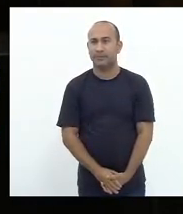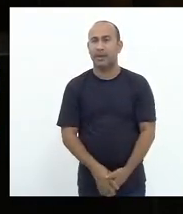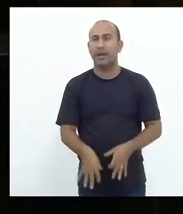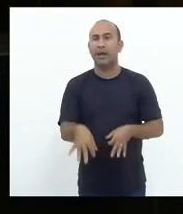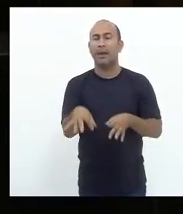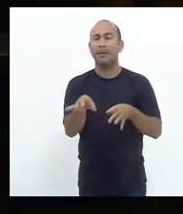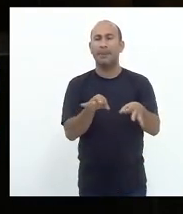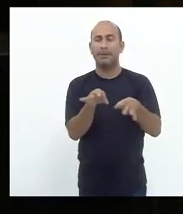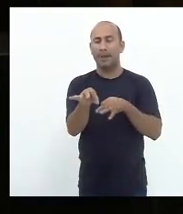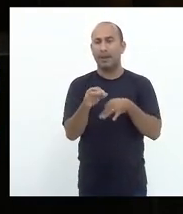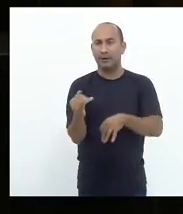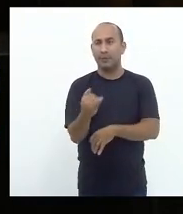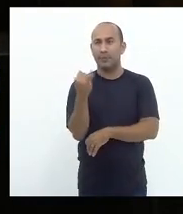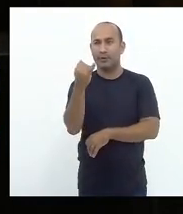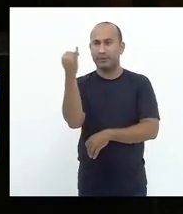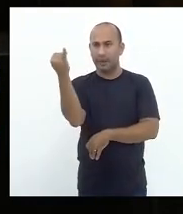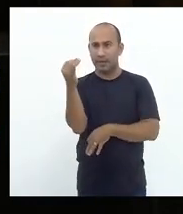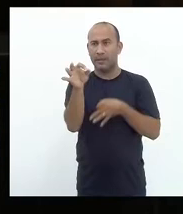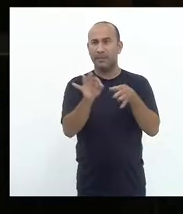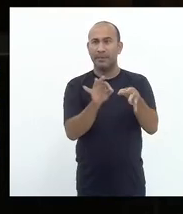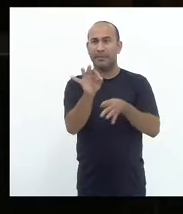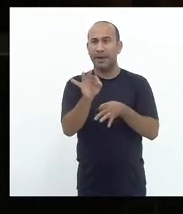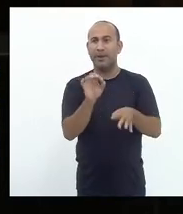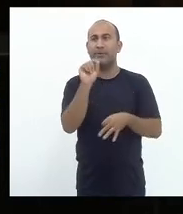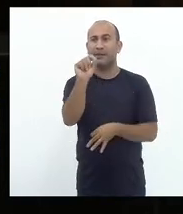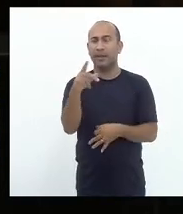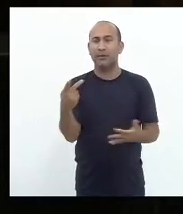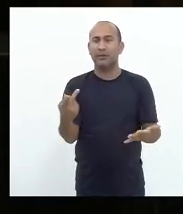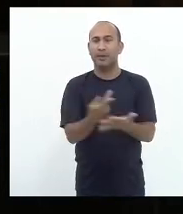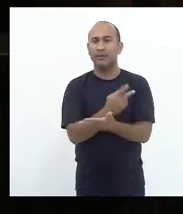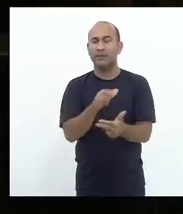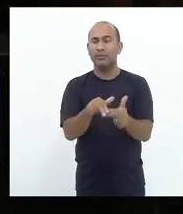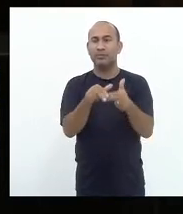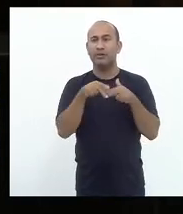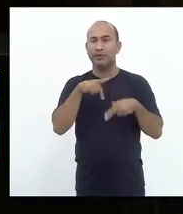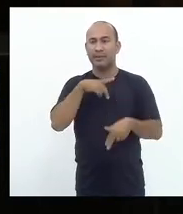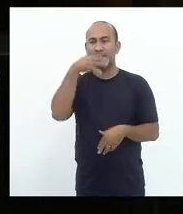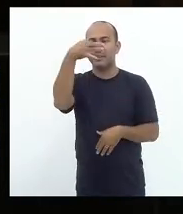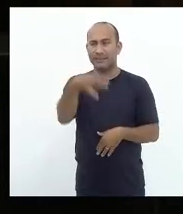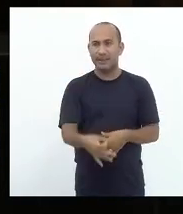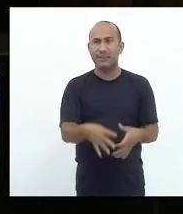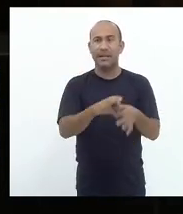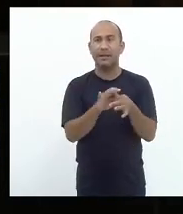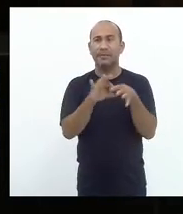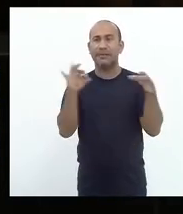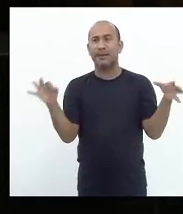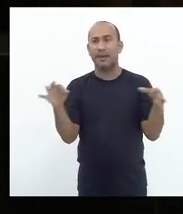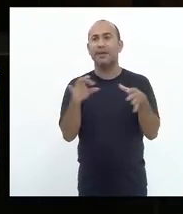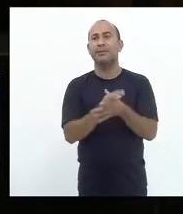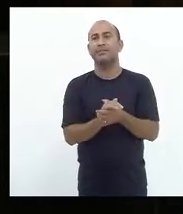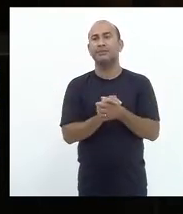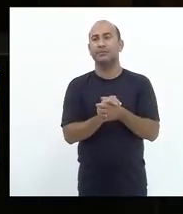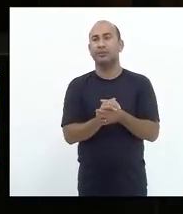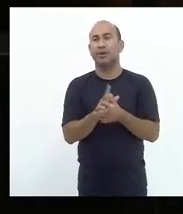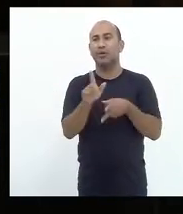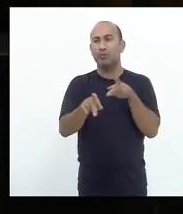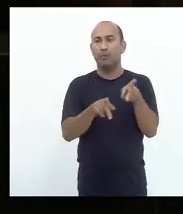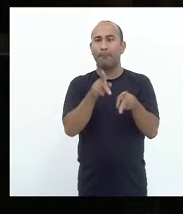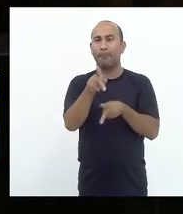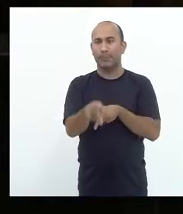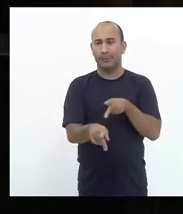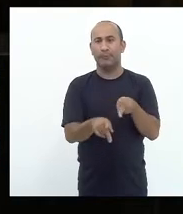Projeto de suma importância, projeto que vem com o intuito de garantir a liberdade da população fluminense.